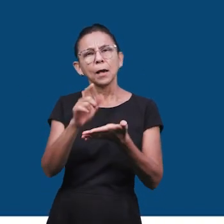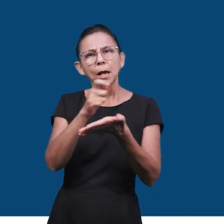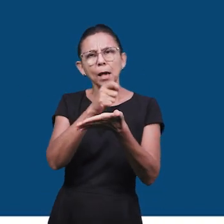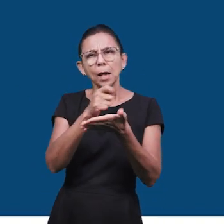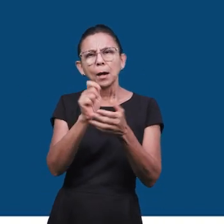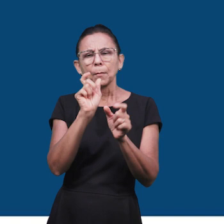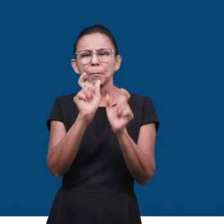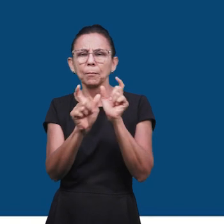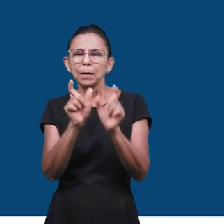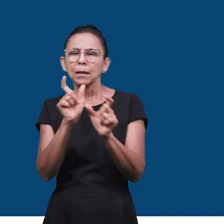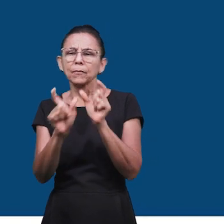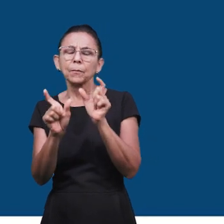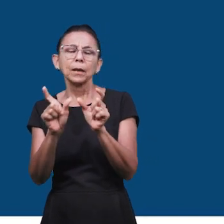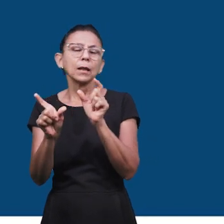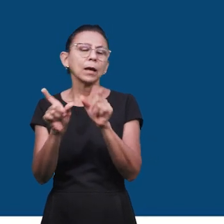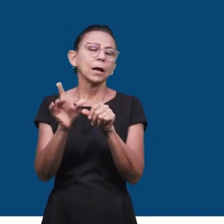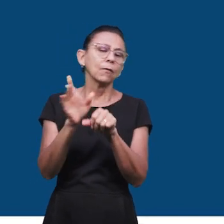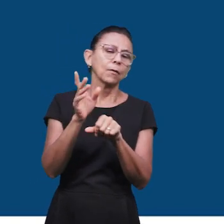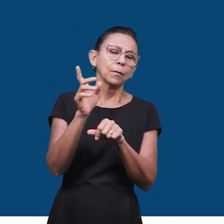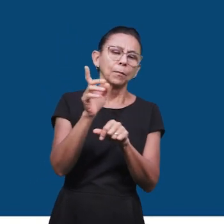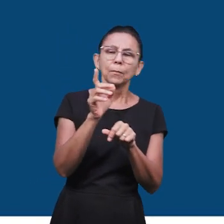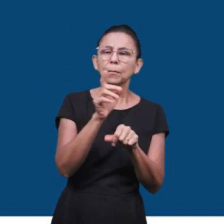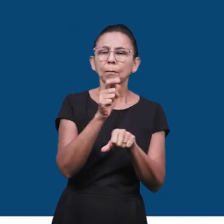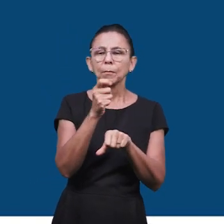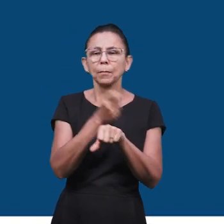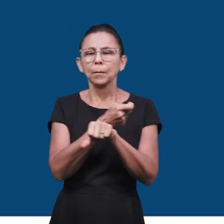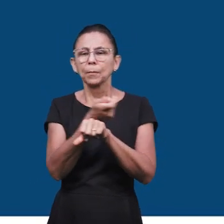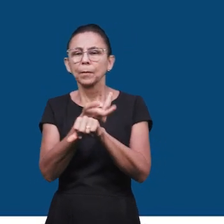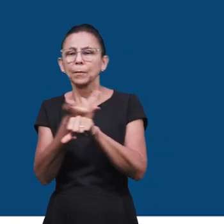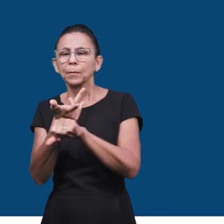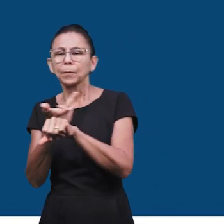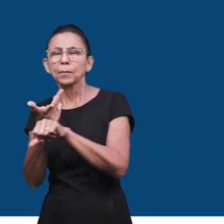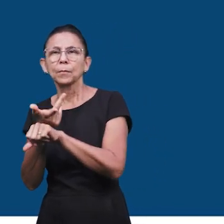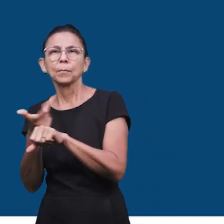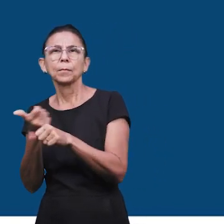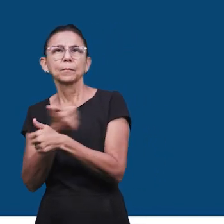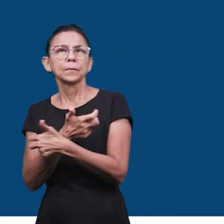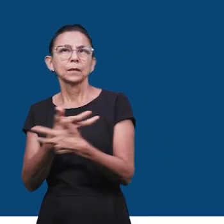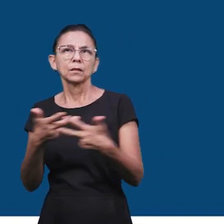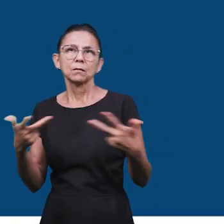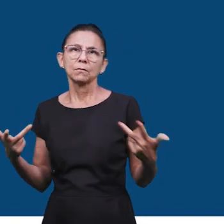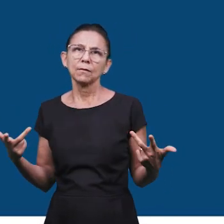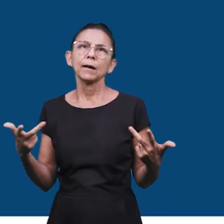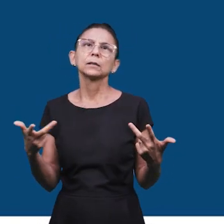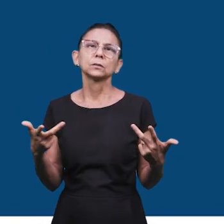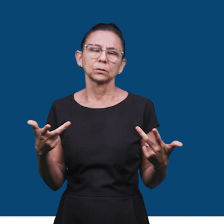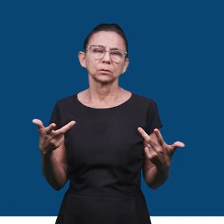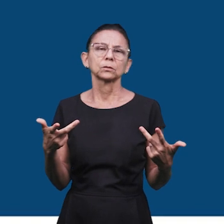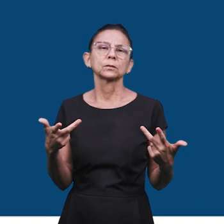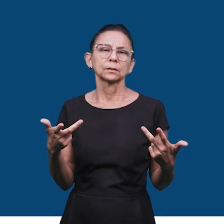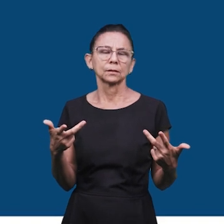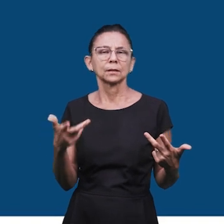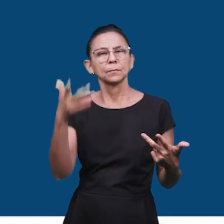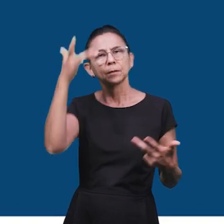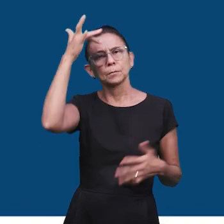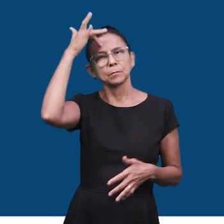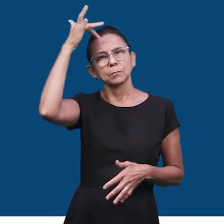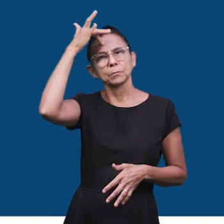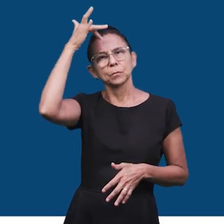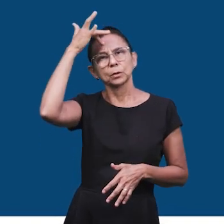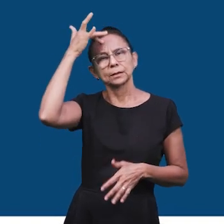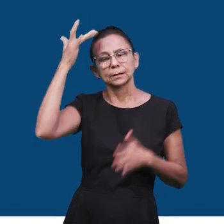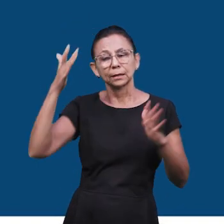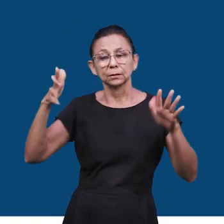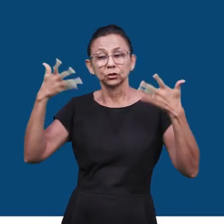sudoku, quebra-cabeça, caça-palavras, jogos de características. Esses são alguns exemplos que são excelentes na prática